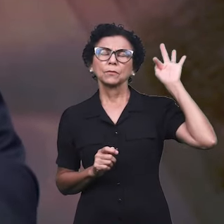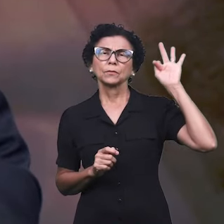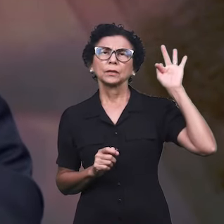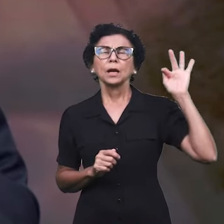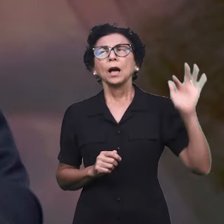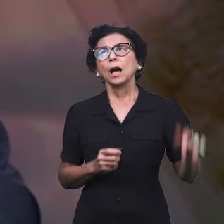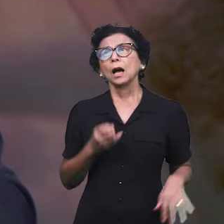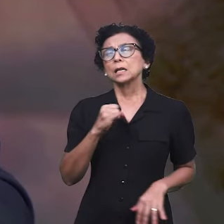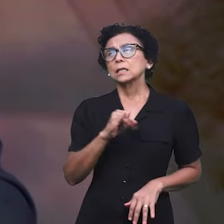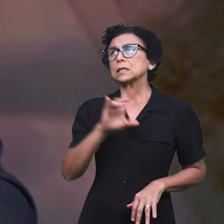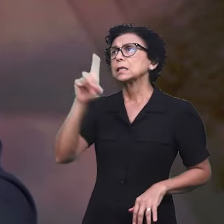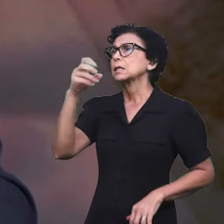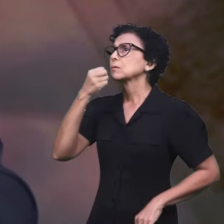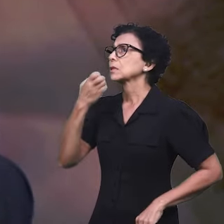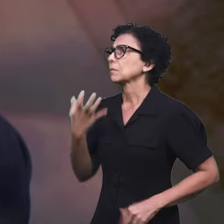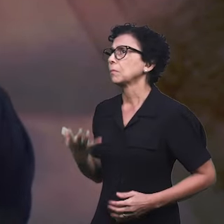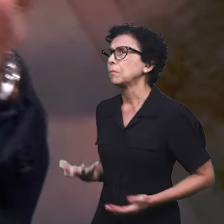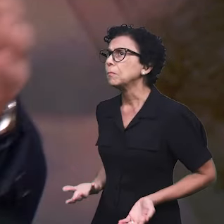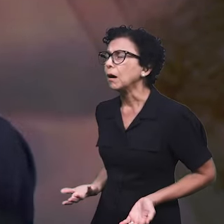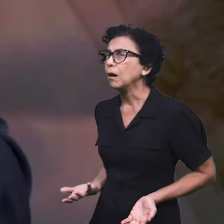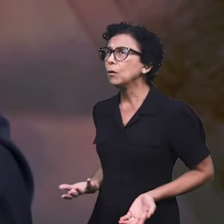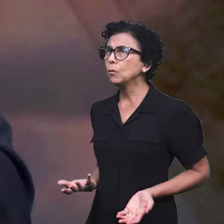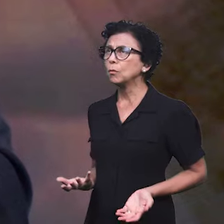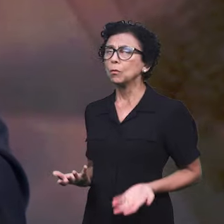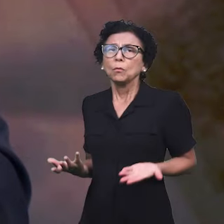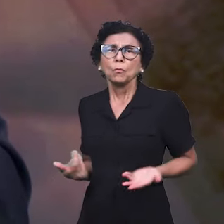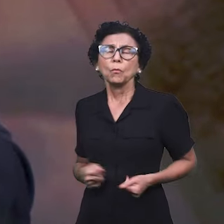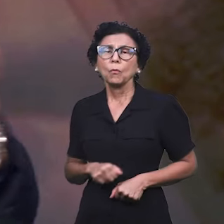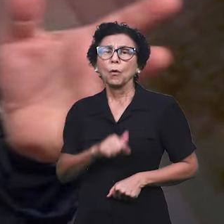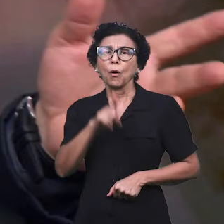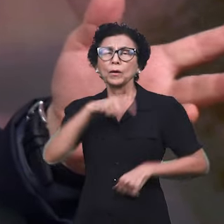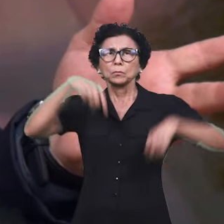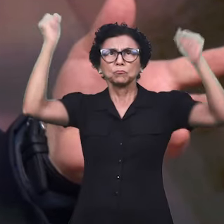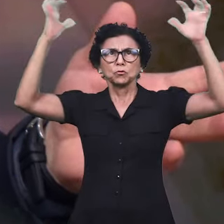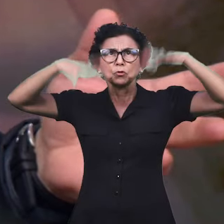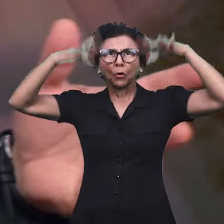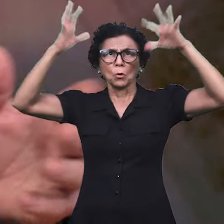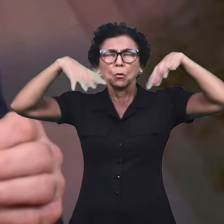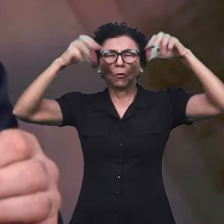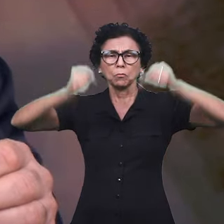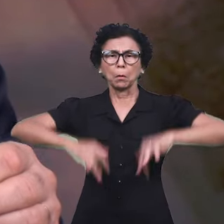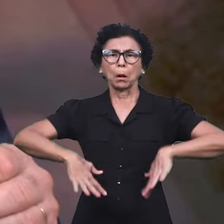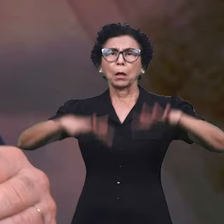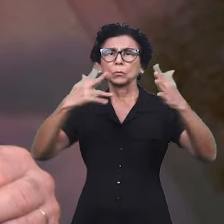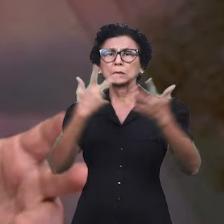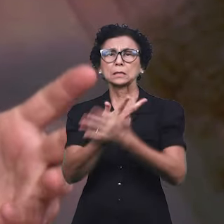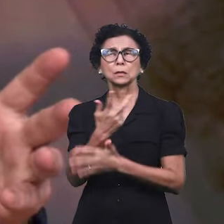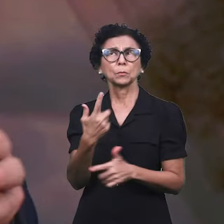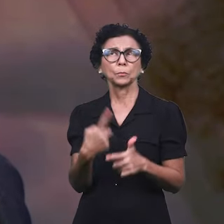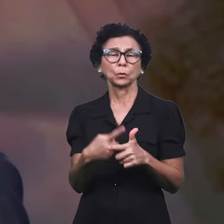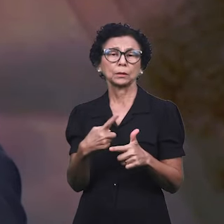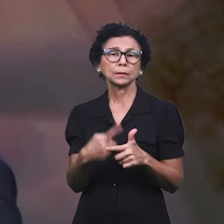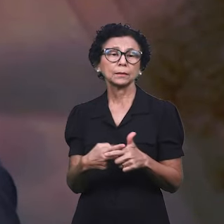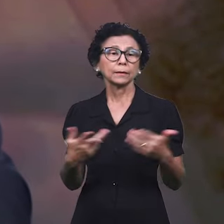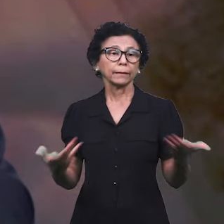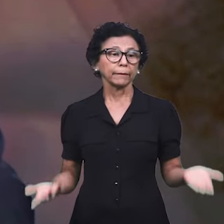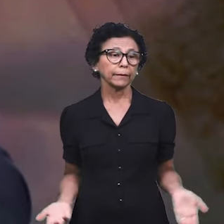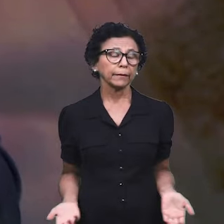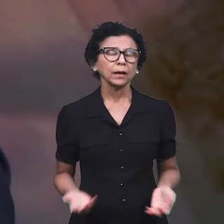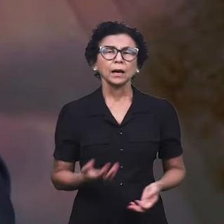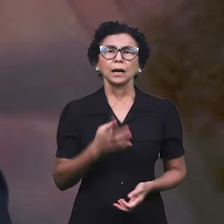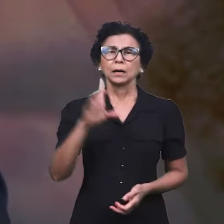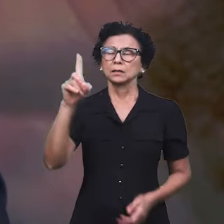permitiu o dilúvio? Por que ele permite as catástrofes? Ali era uma região de terremotos, né? Como é que ele consegue?